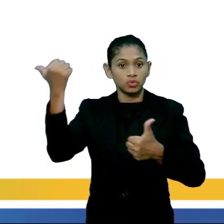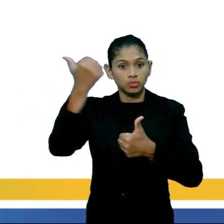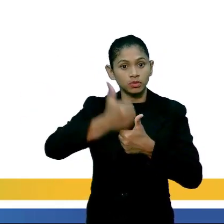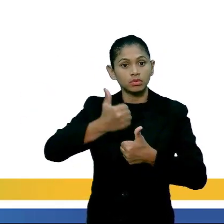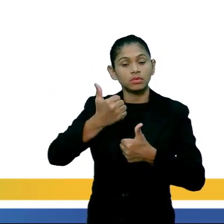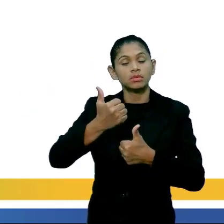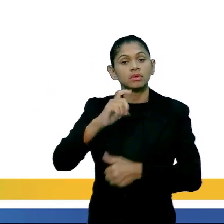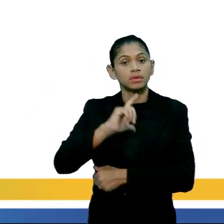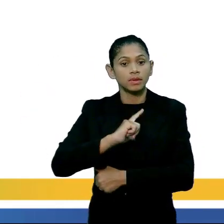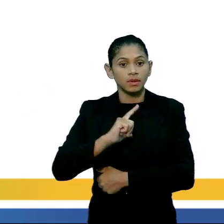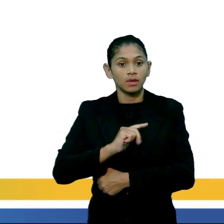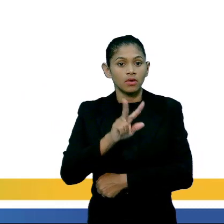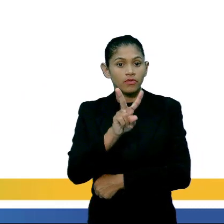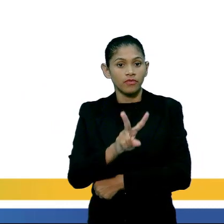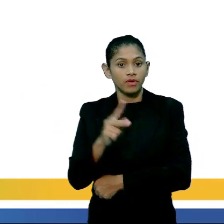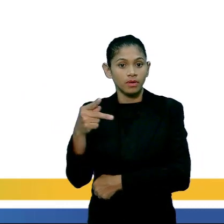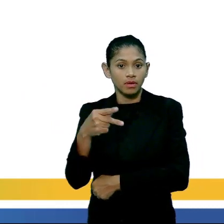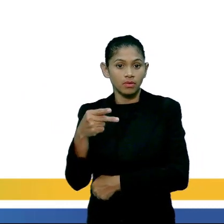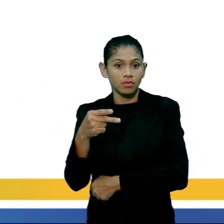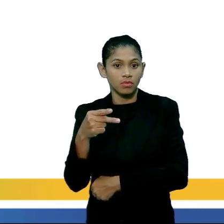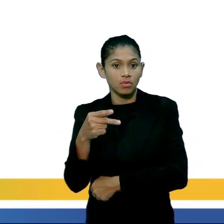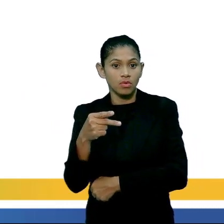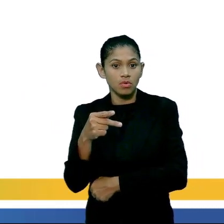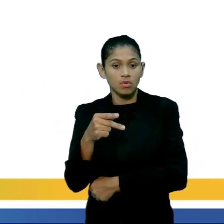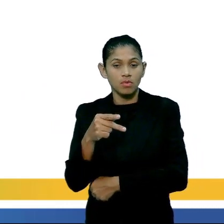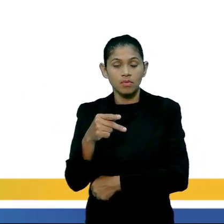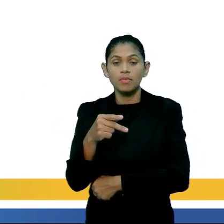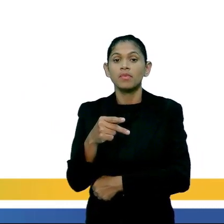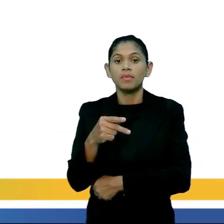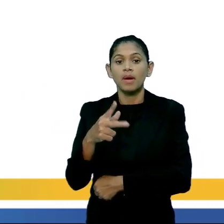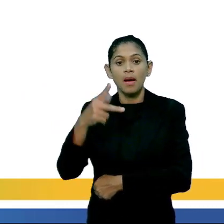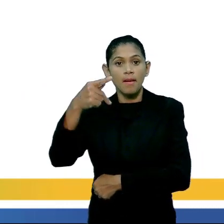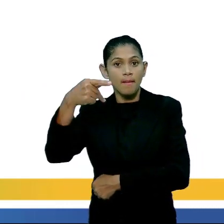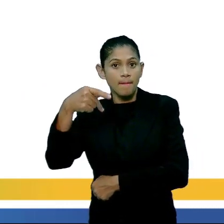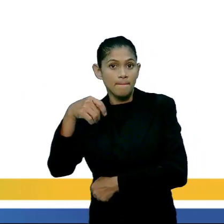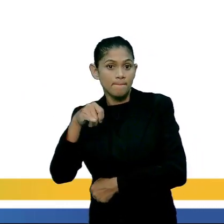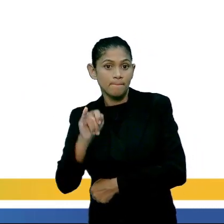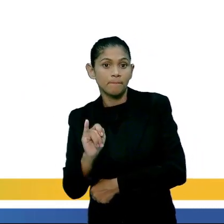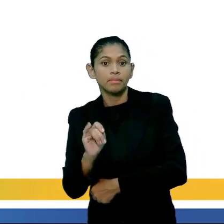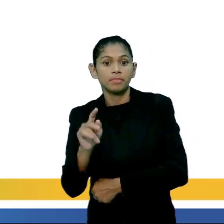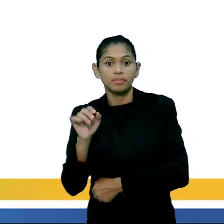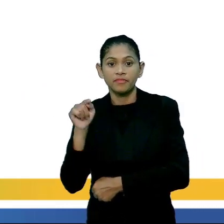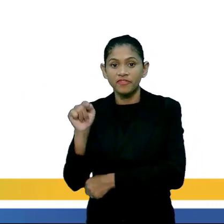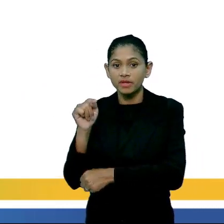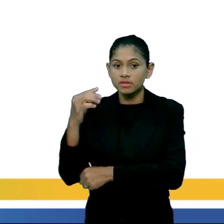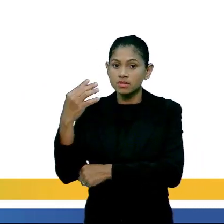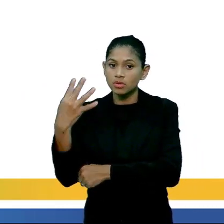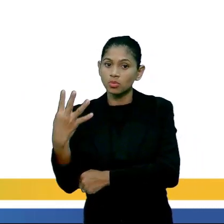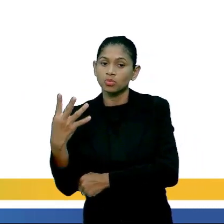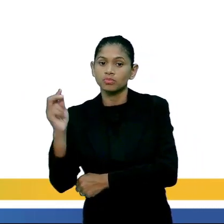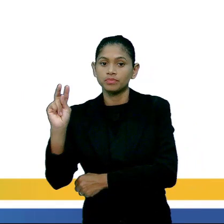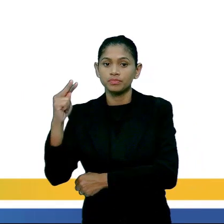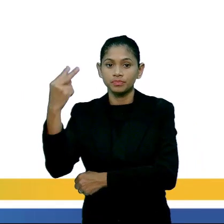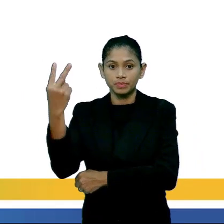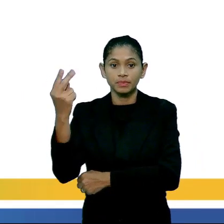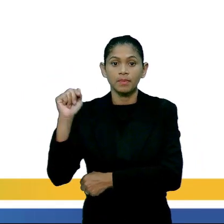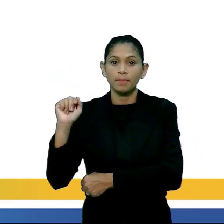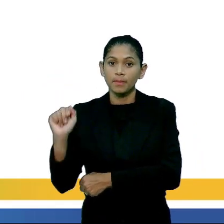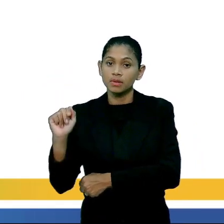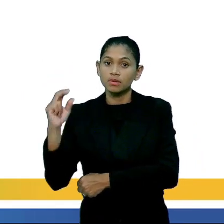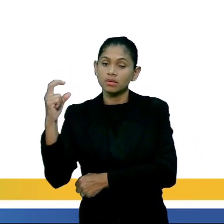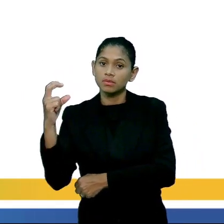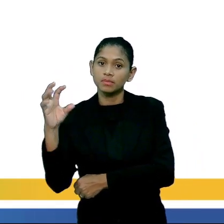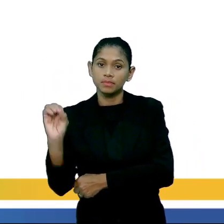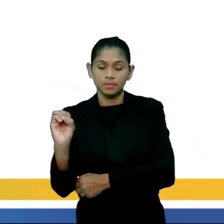temos essa fórmula aí, π vezes 4 ao quadrado vezes 50. Lembrando que 50 aí é a